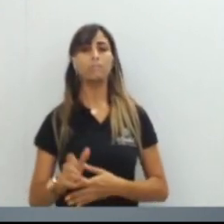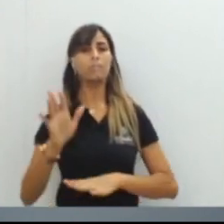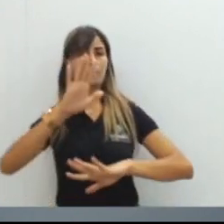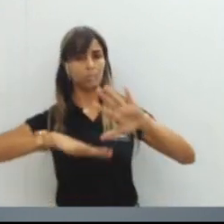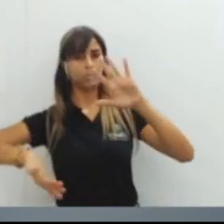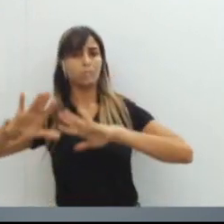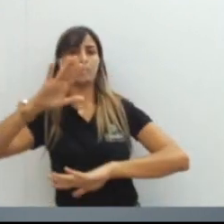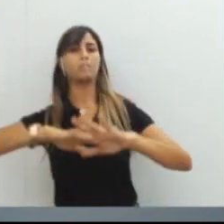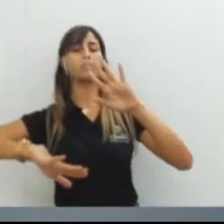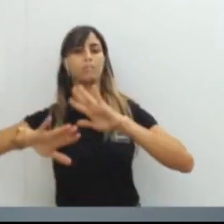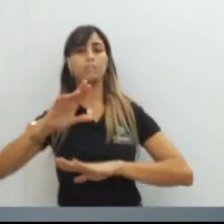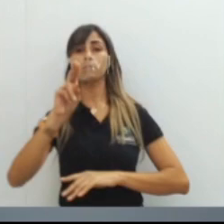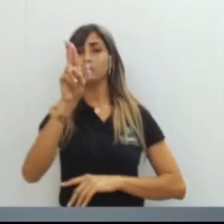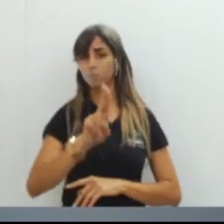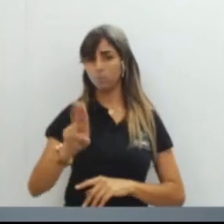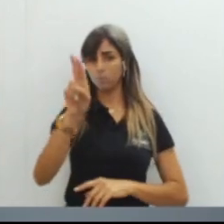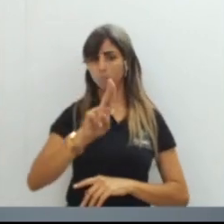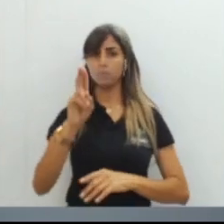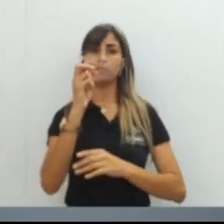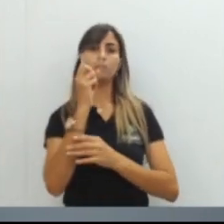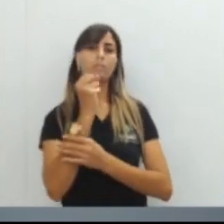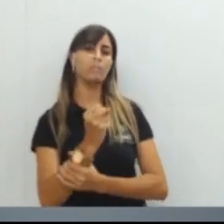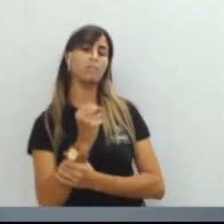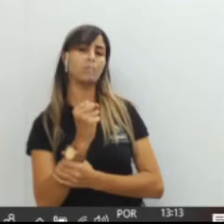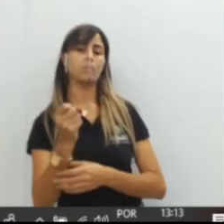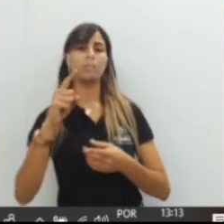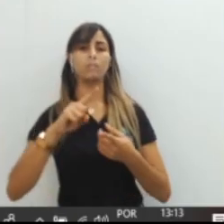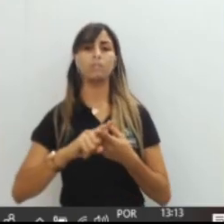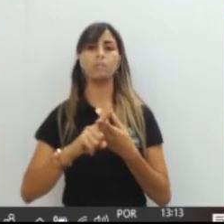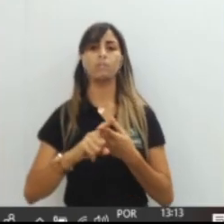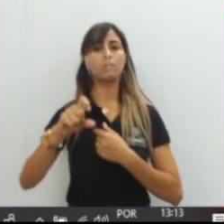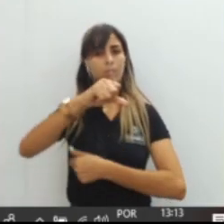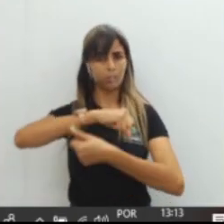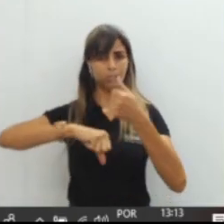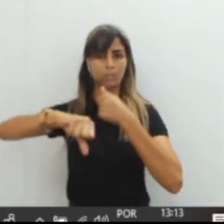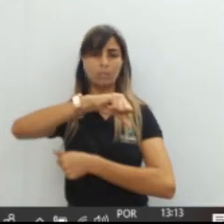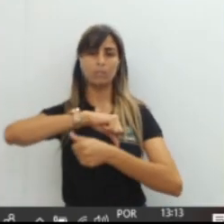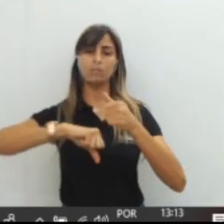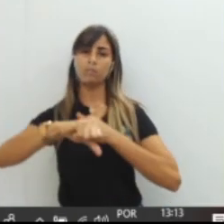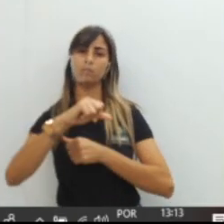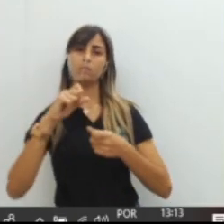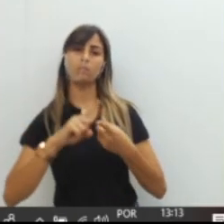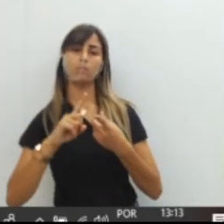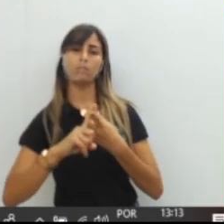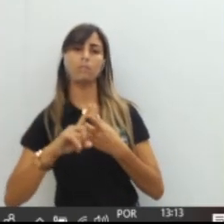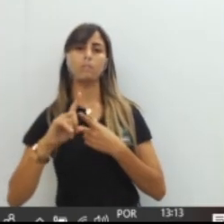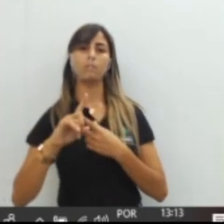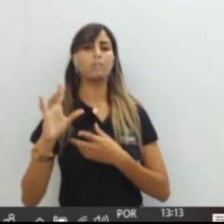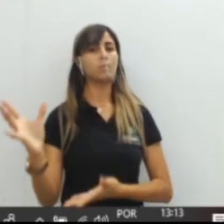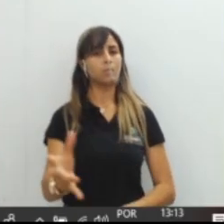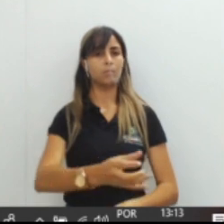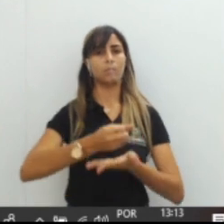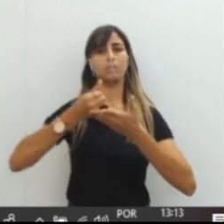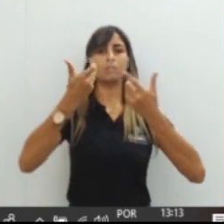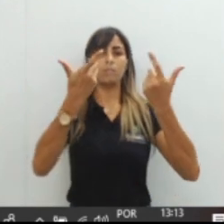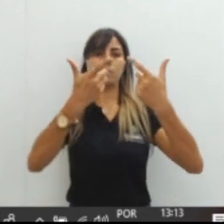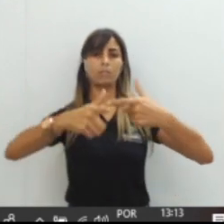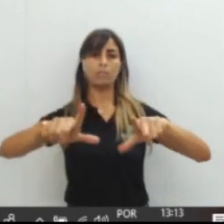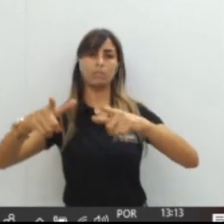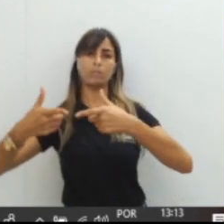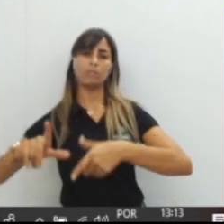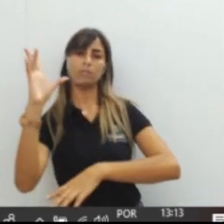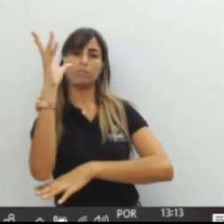manutenção, utilização sustentável, restauração e a recuperação do ambiente natural. Então